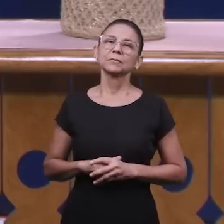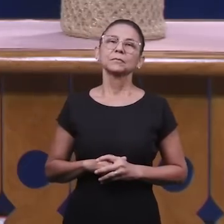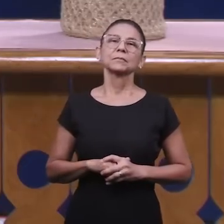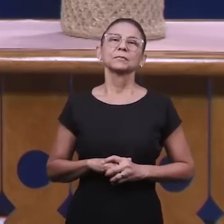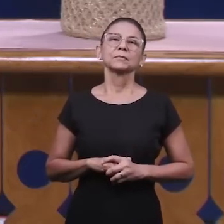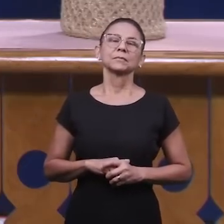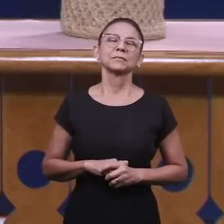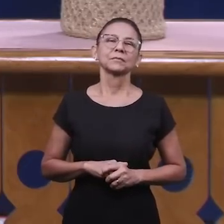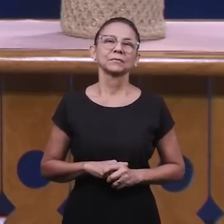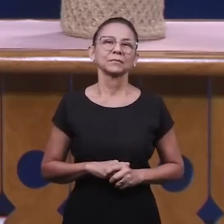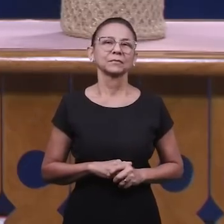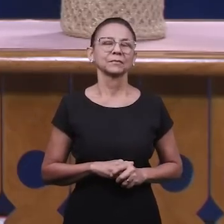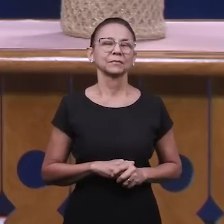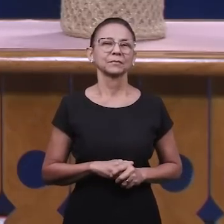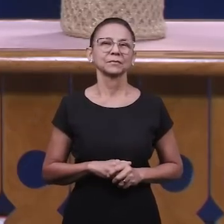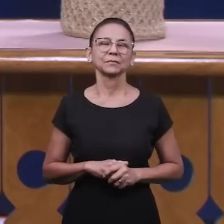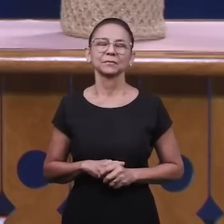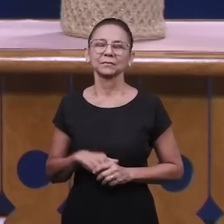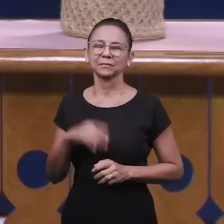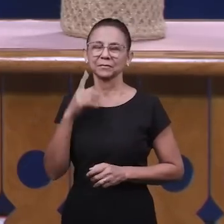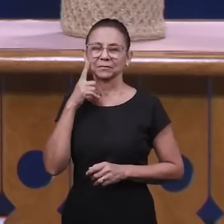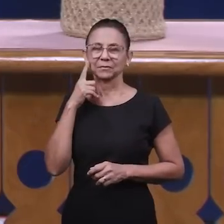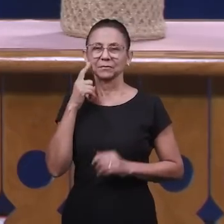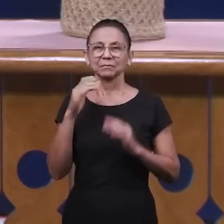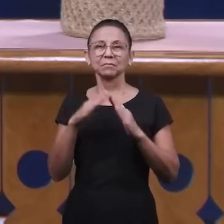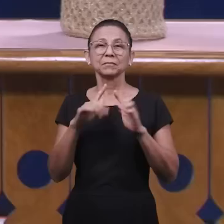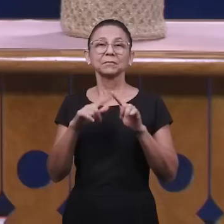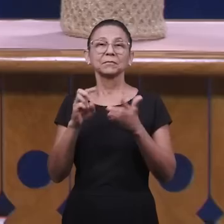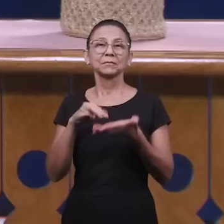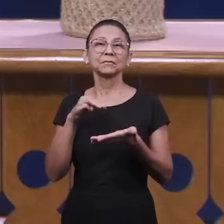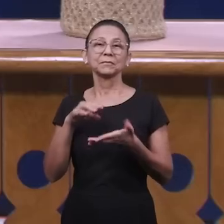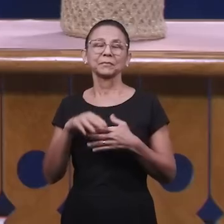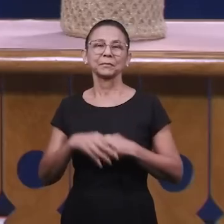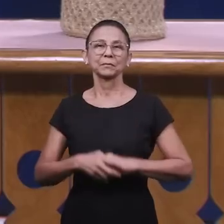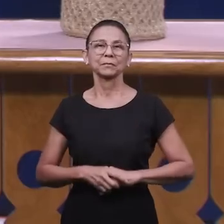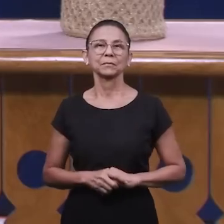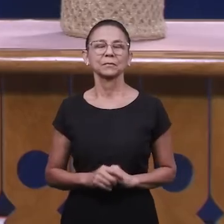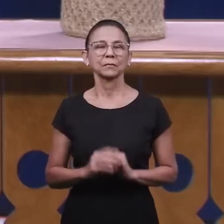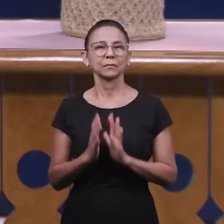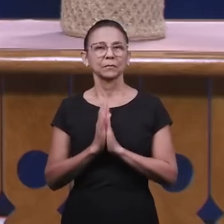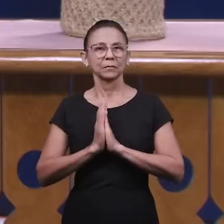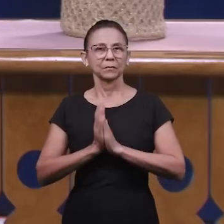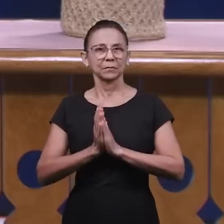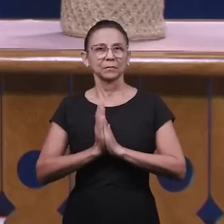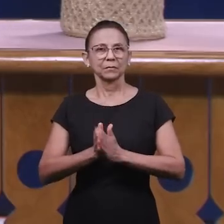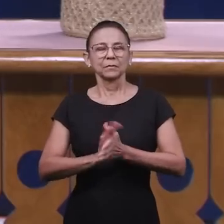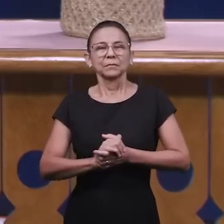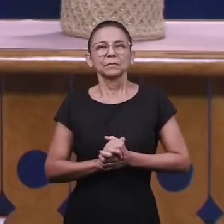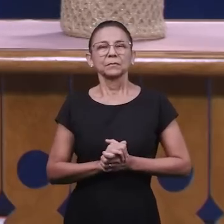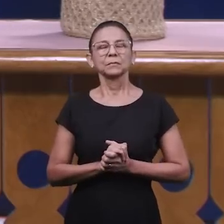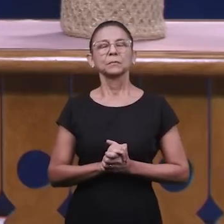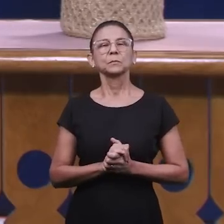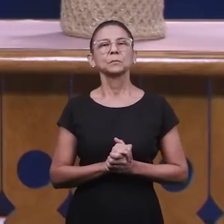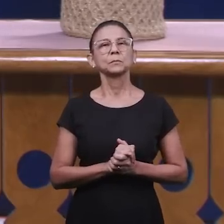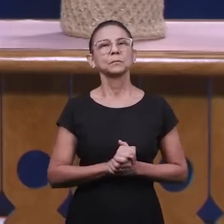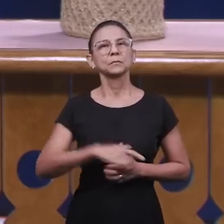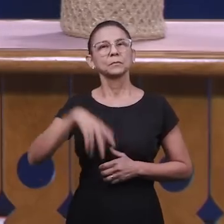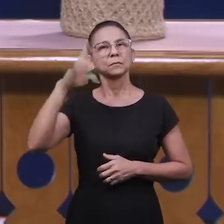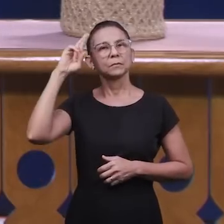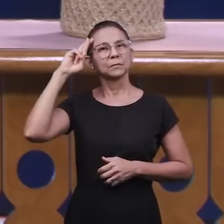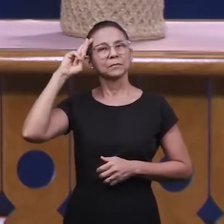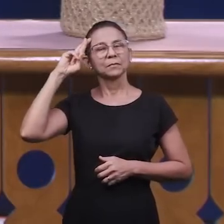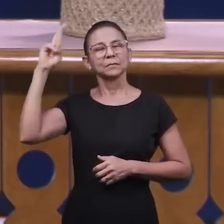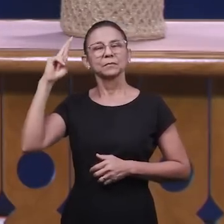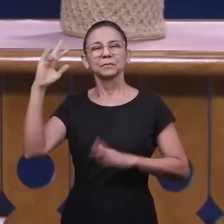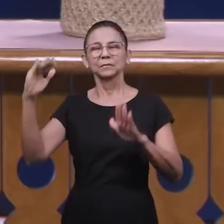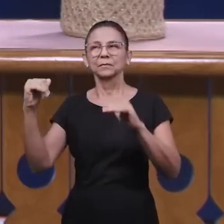direção, pelo teu ensino. Senhor, porque não vivemos como um povo que não tem direção, que não